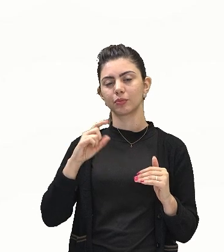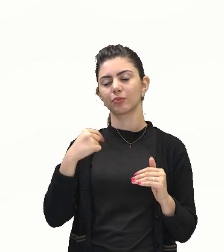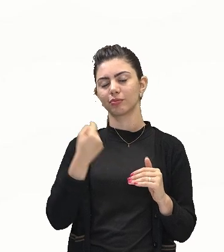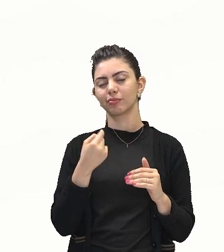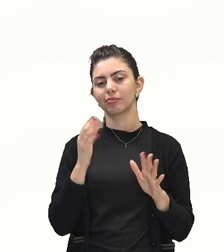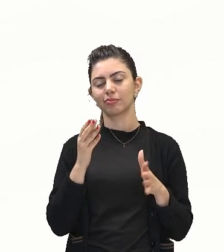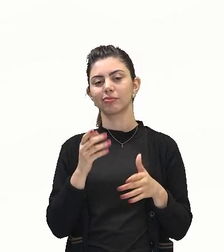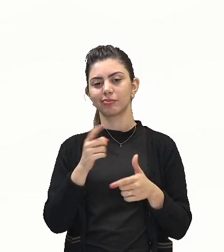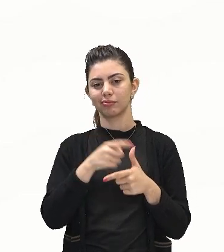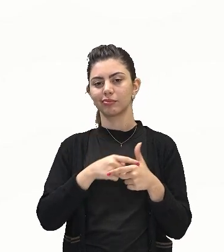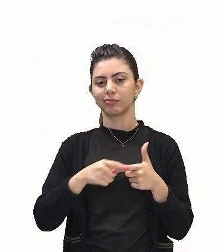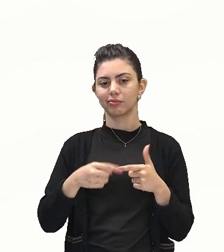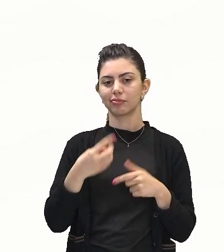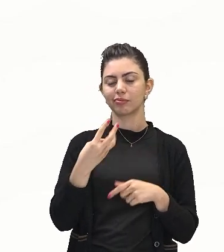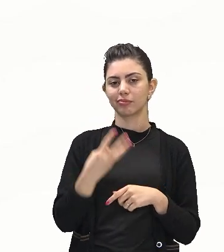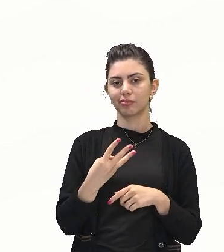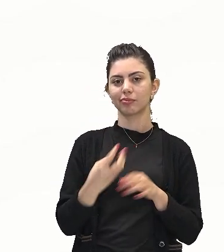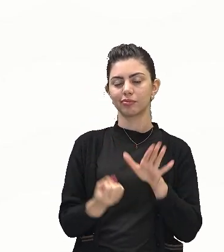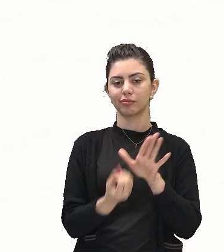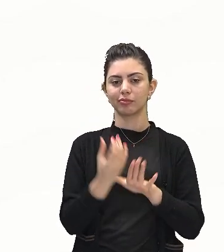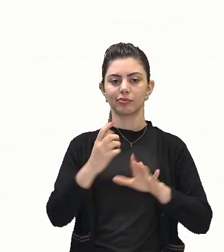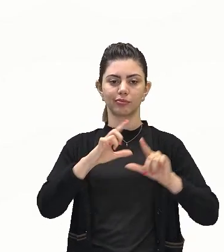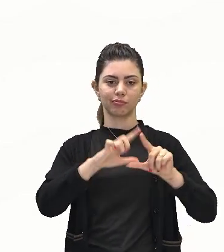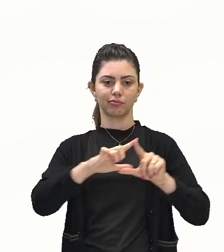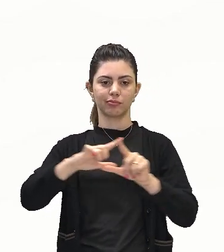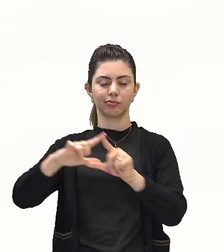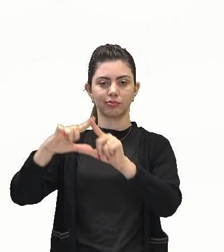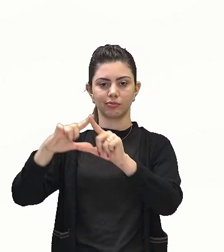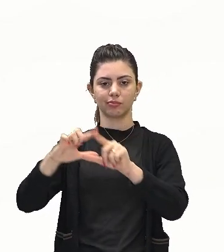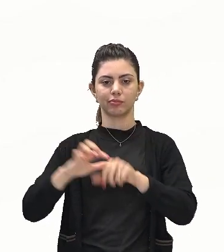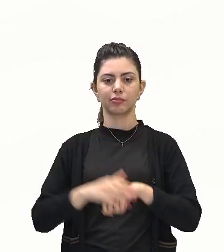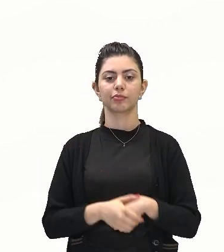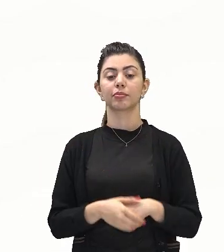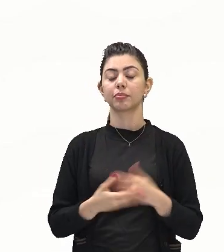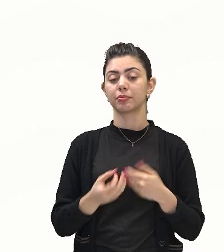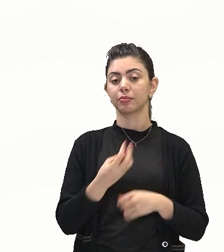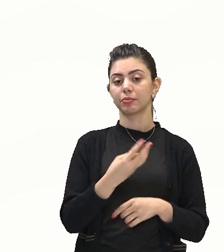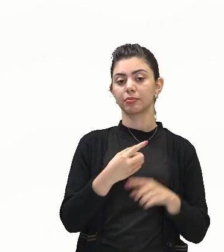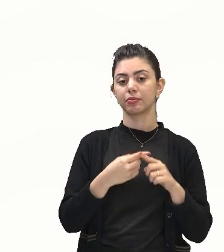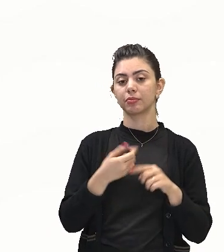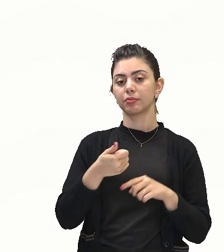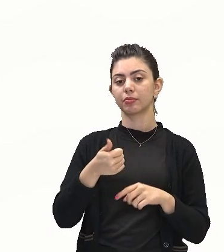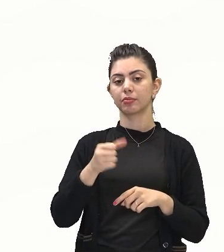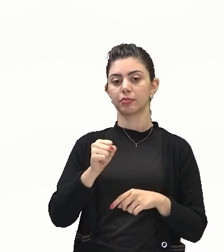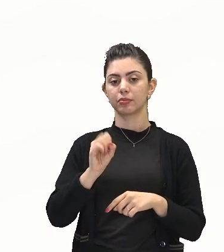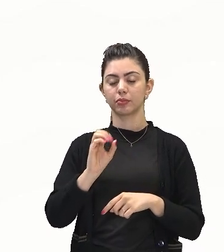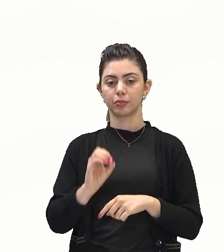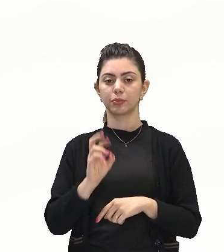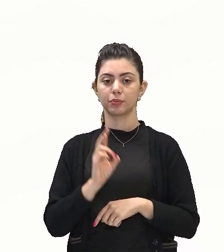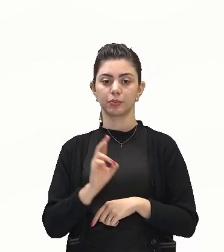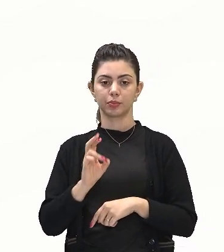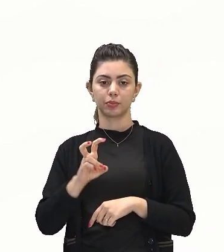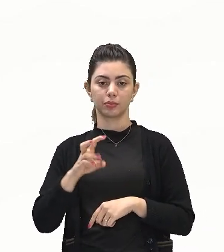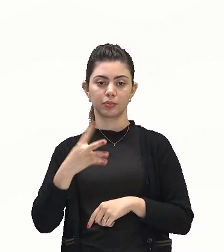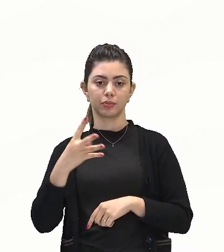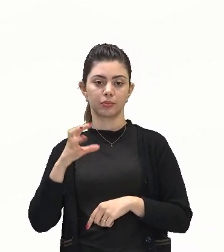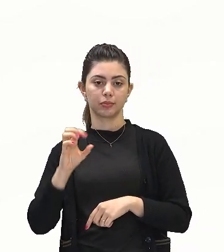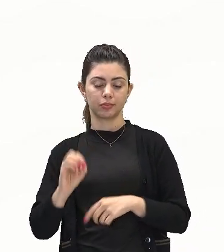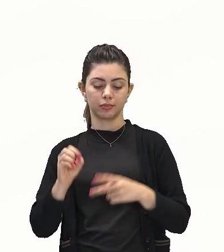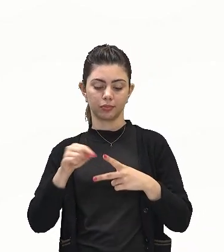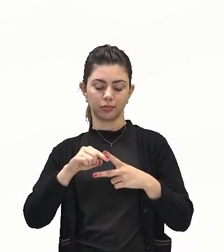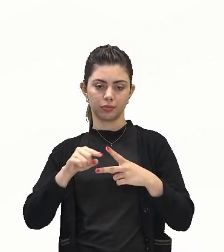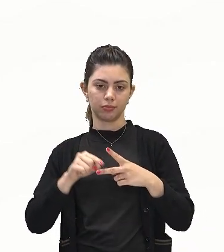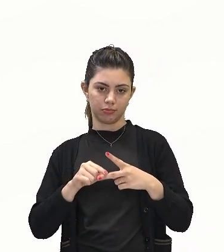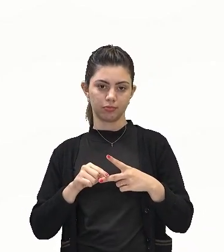divide em 3 triângulos. Ó. Então, 3 vezes 180, a soma dos ângulos internos de um